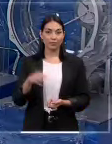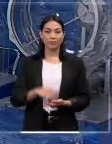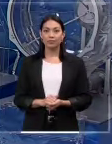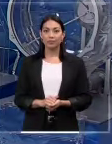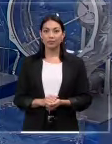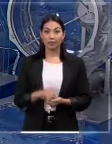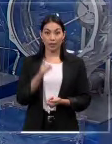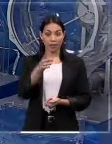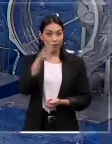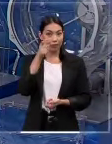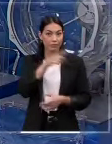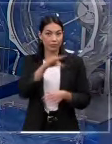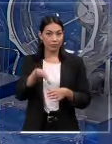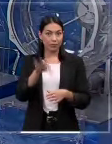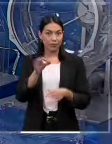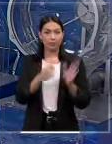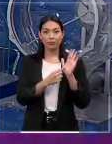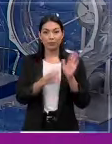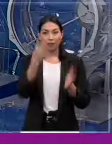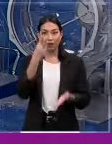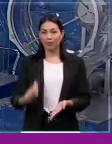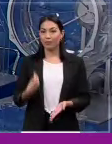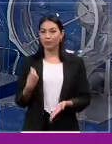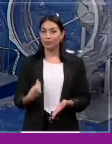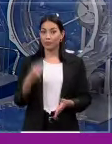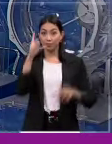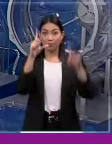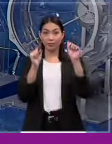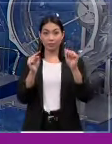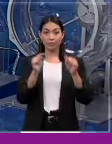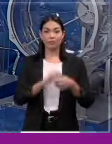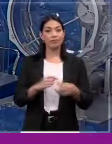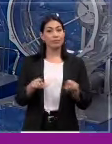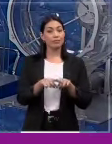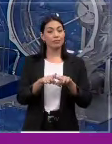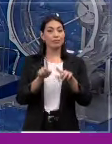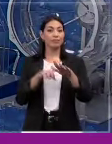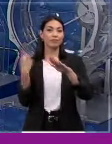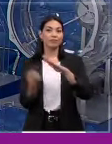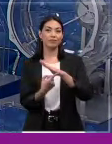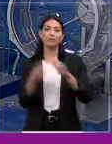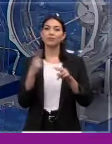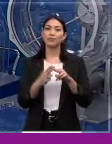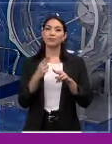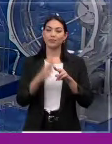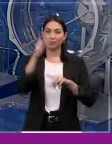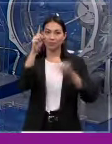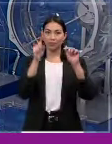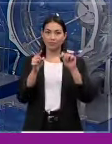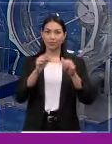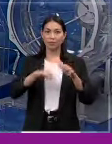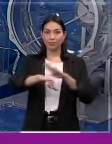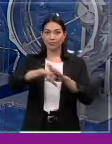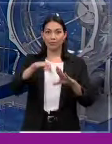R$2.500.000. Você acompanha o sorteio com transmissão ao vivo aqui pela Rede TV e também pelas redes sociais da Caixa e da Rede TV,